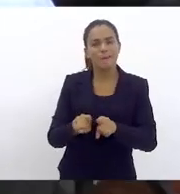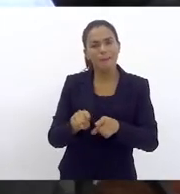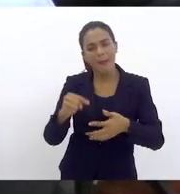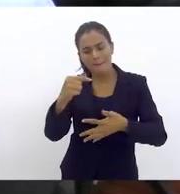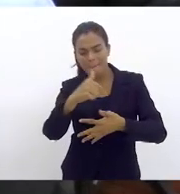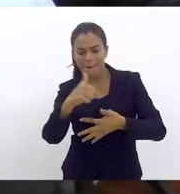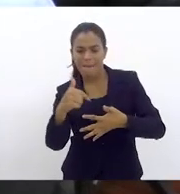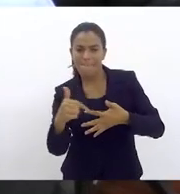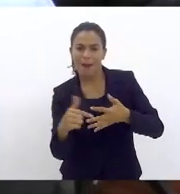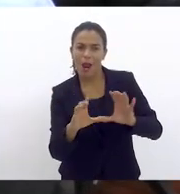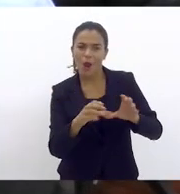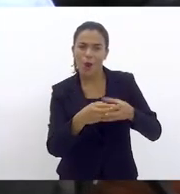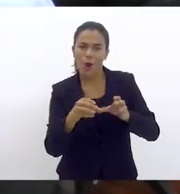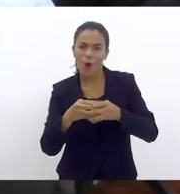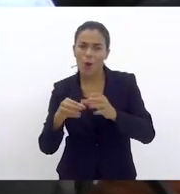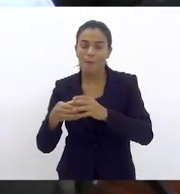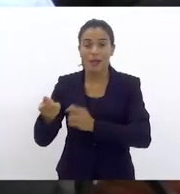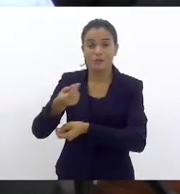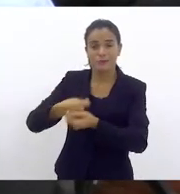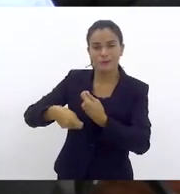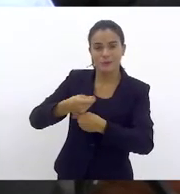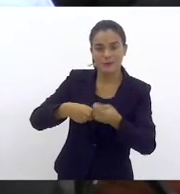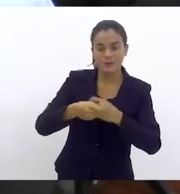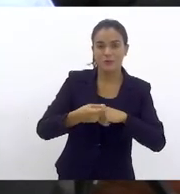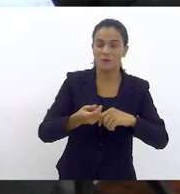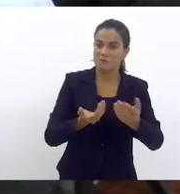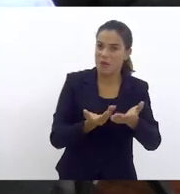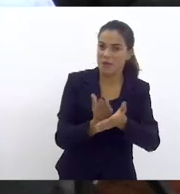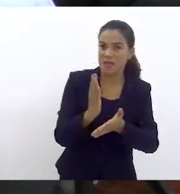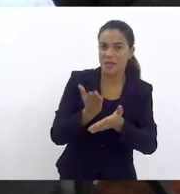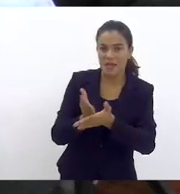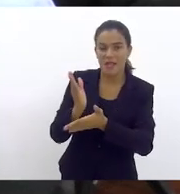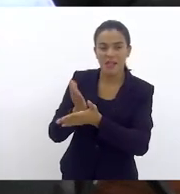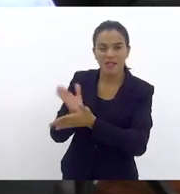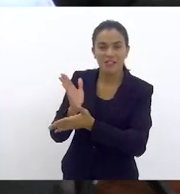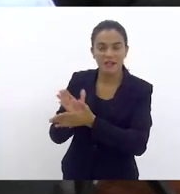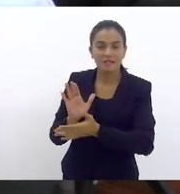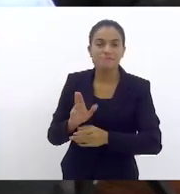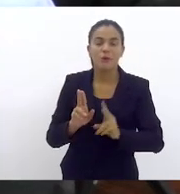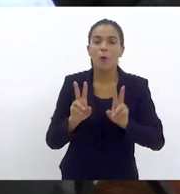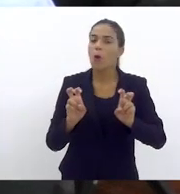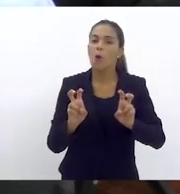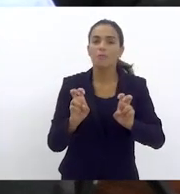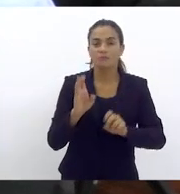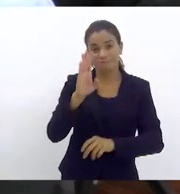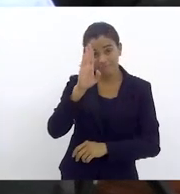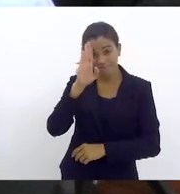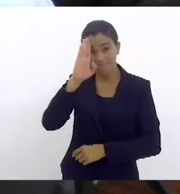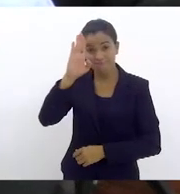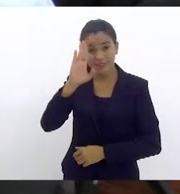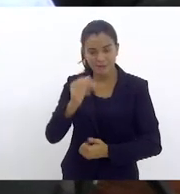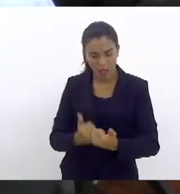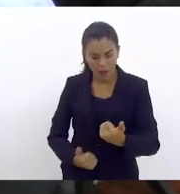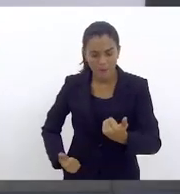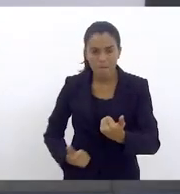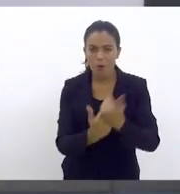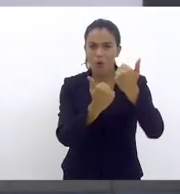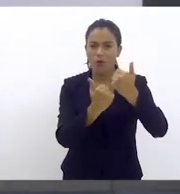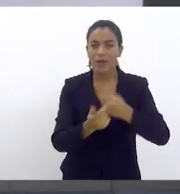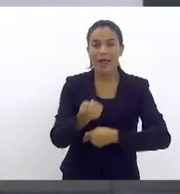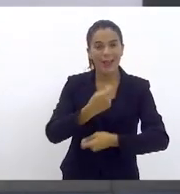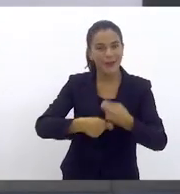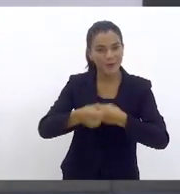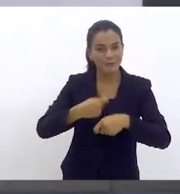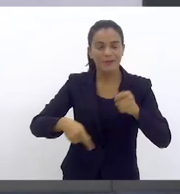complexos econômicos que foram eleitos não é como os principais indutores da economia do